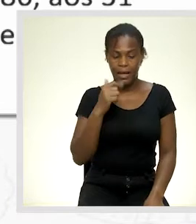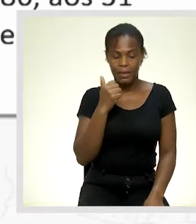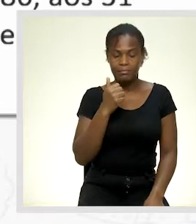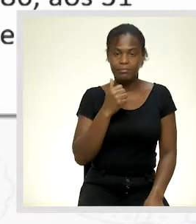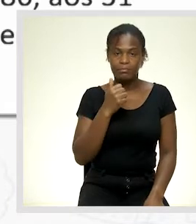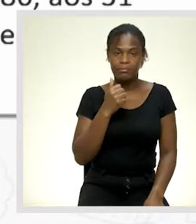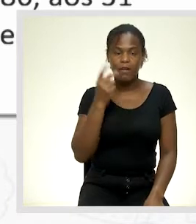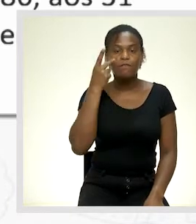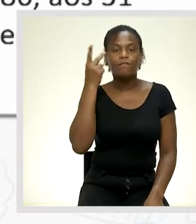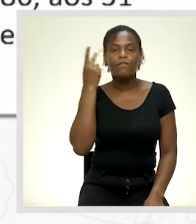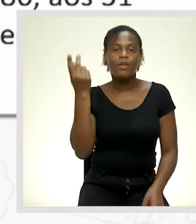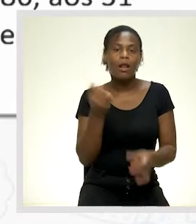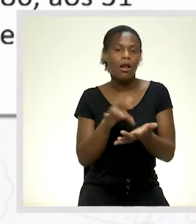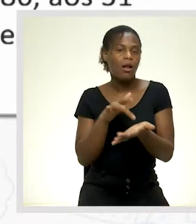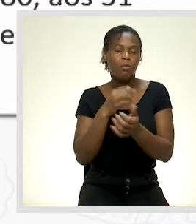Biografia de Cesário Verde.